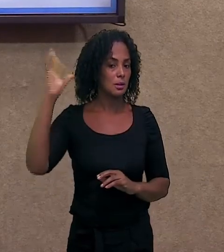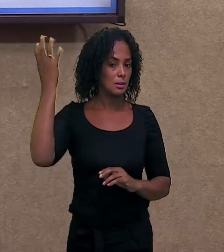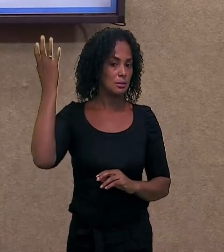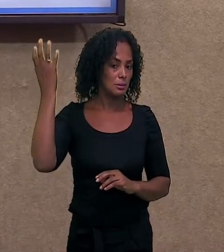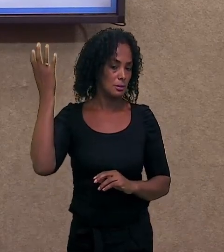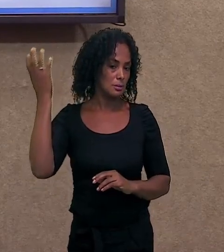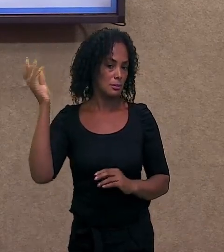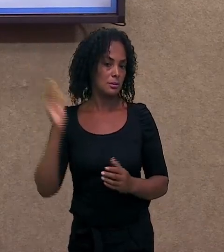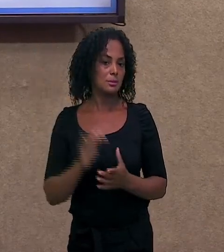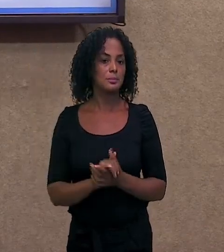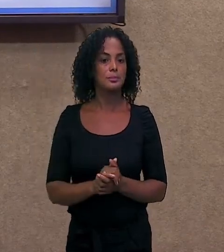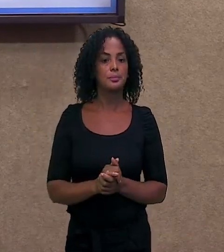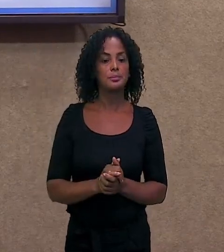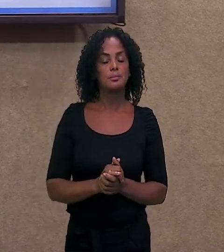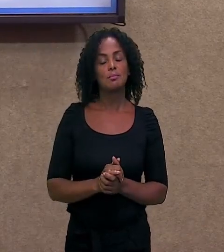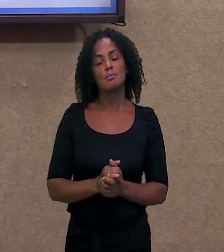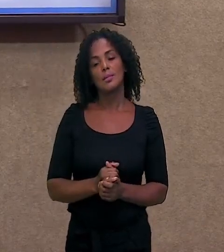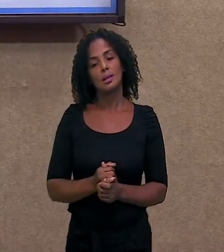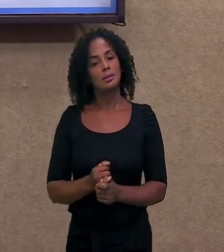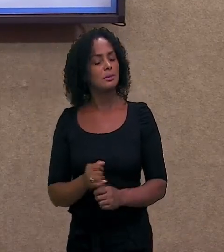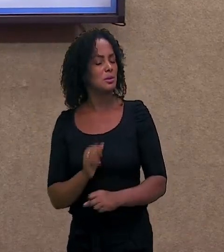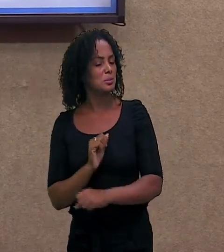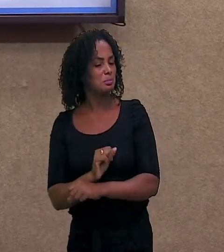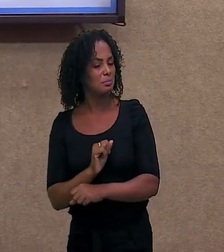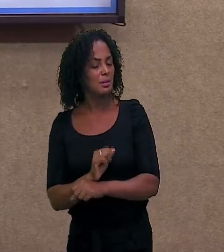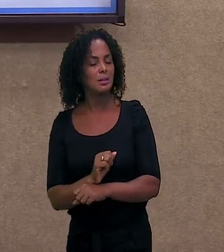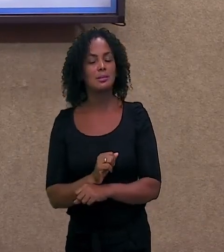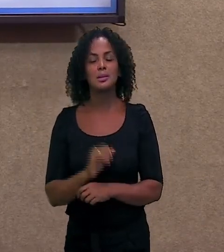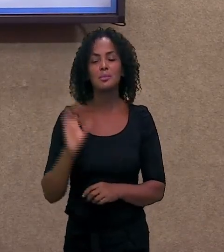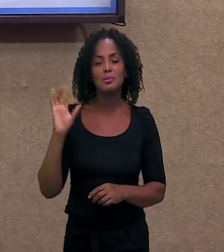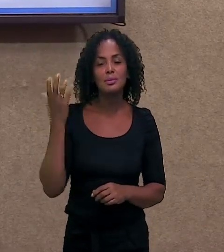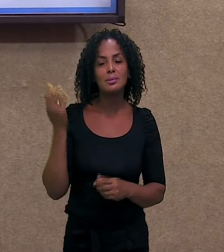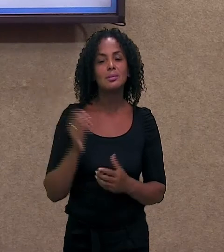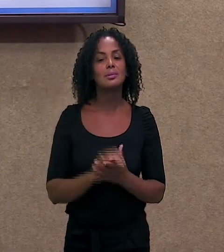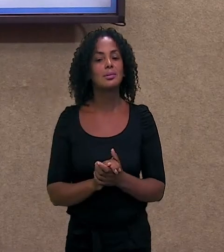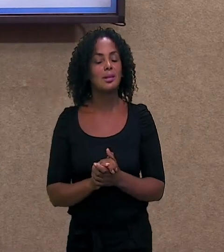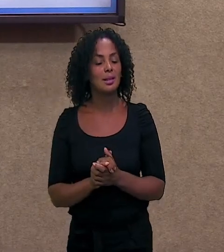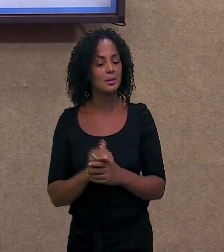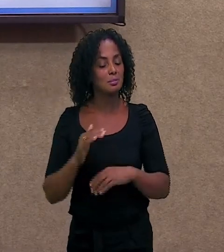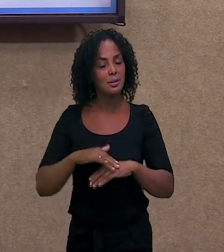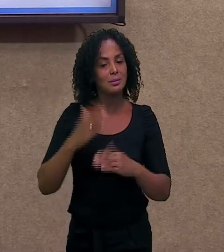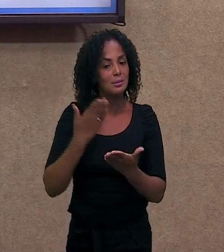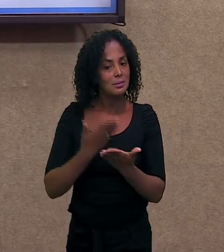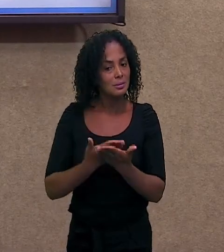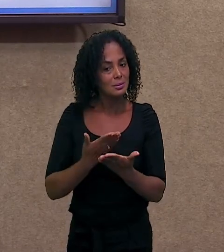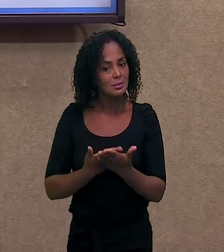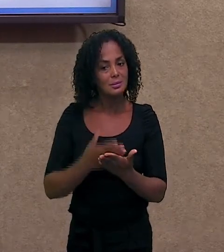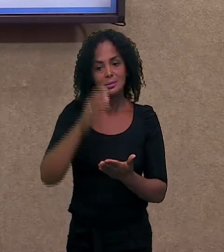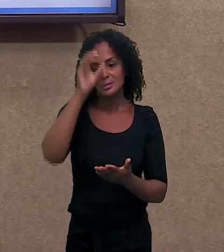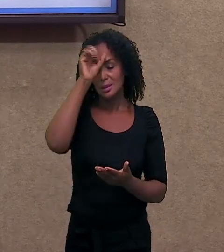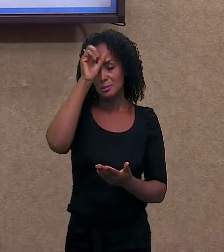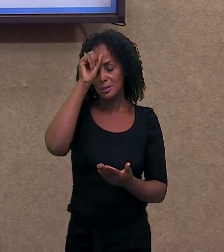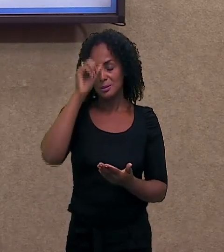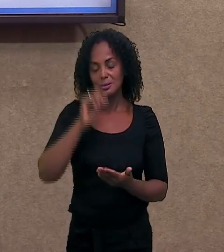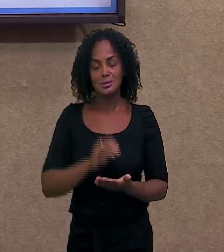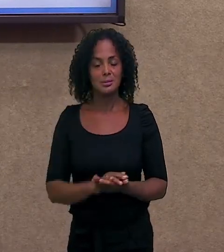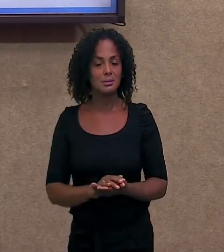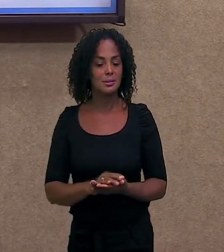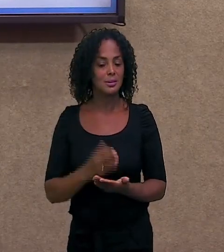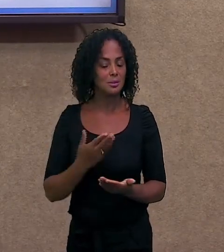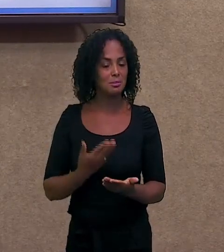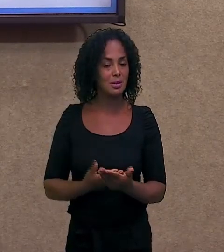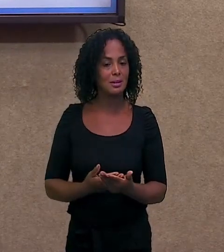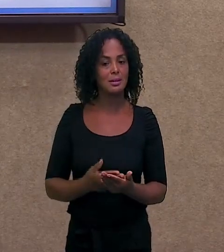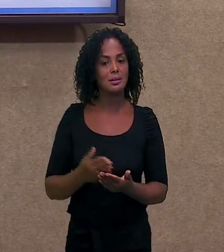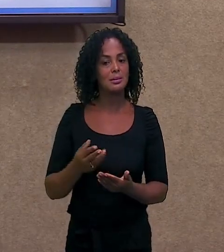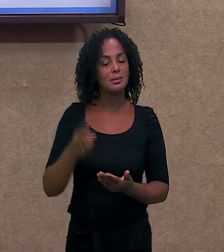ano ele acontece? Eu espero que vocês tenham aproveitado um pouco mais sobre a nossa aula, aprendido um pouco sobre tempo histórico e